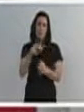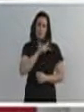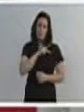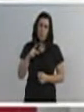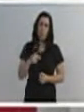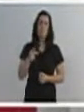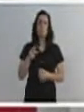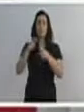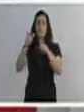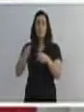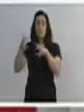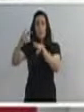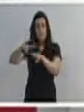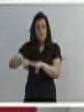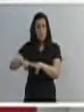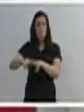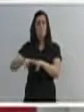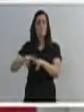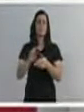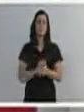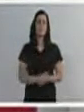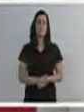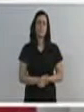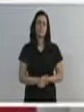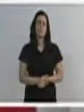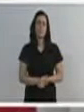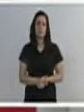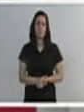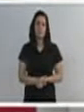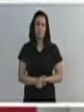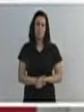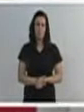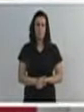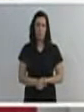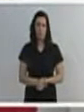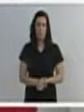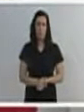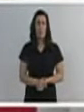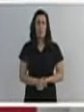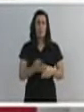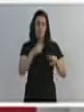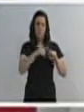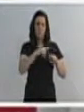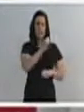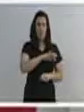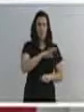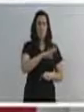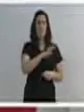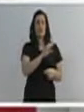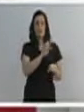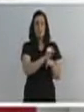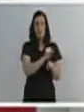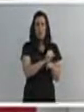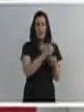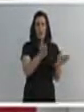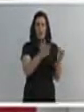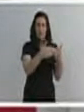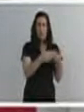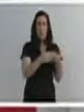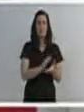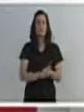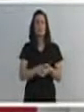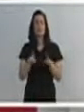imprensa que estiveram lá, do secretário de Segurança, do nosso secretário da SDR, que esteve